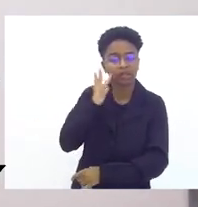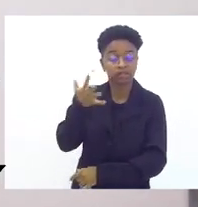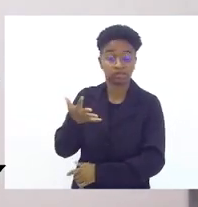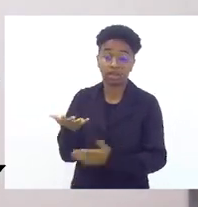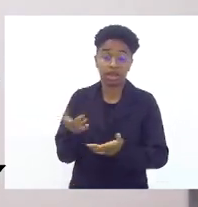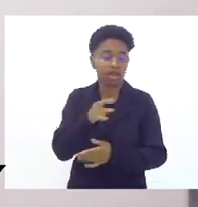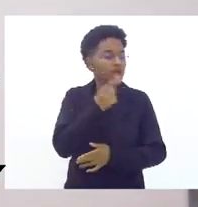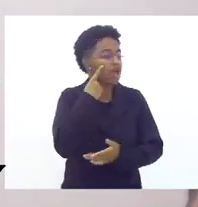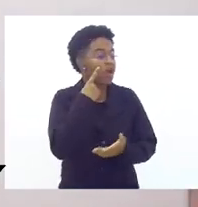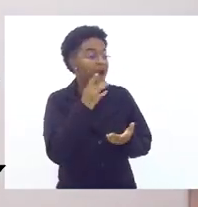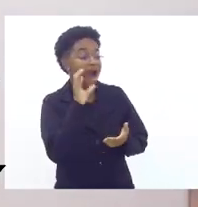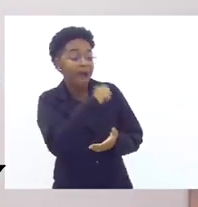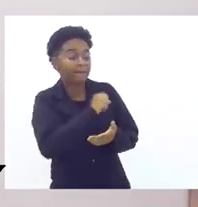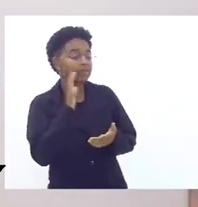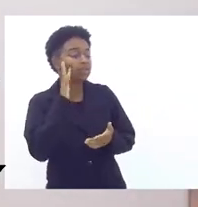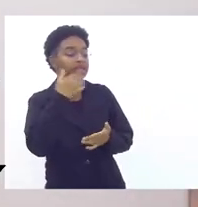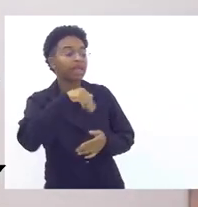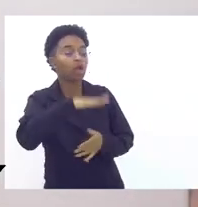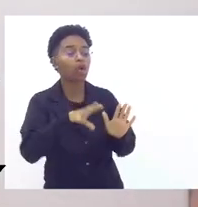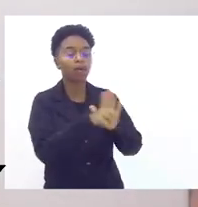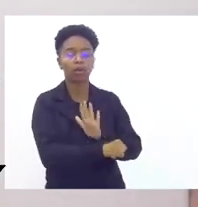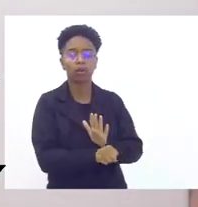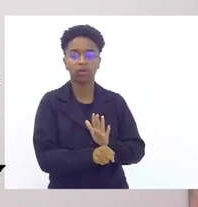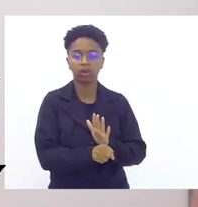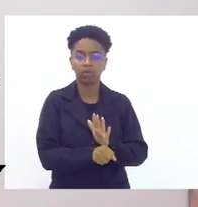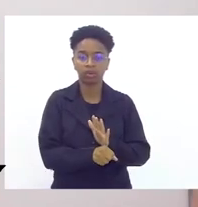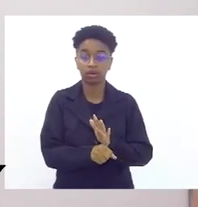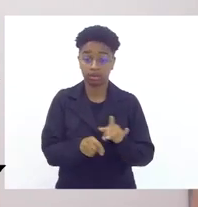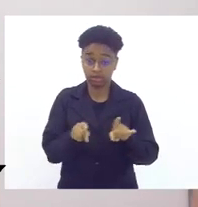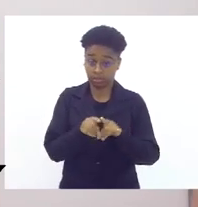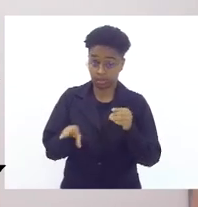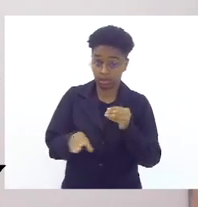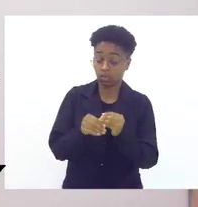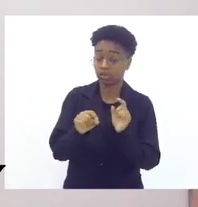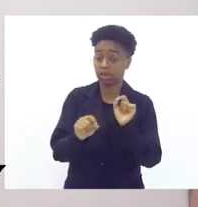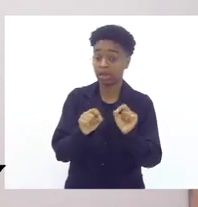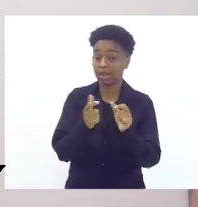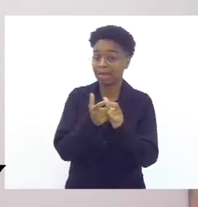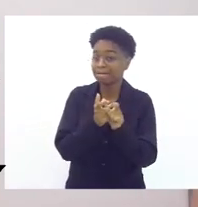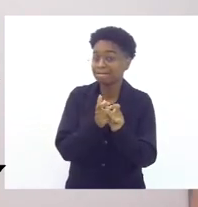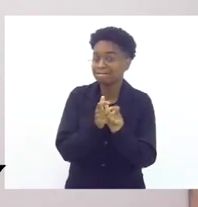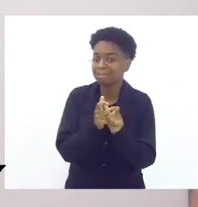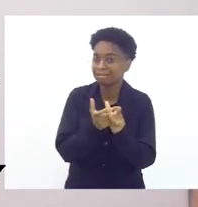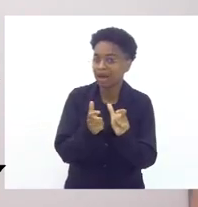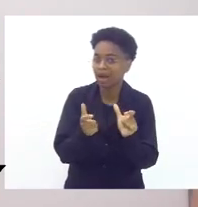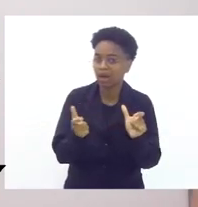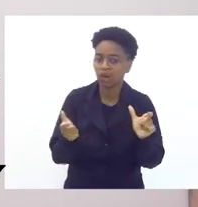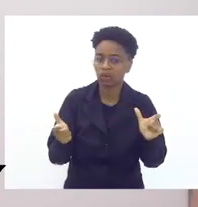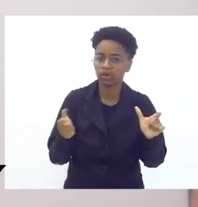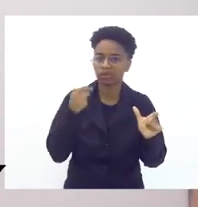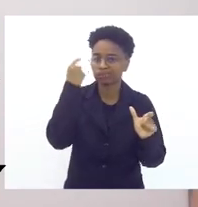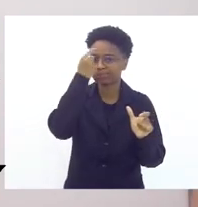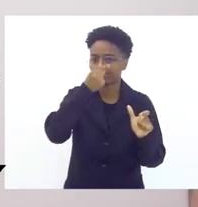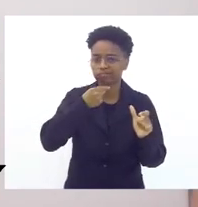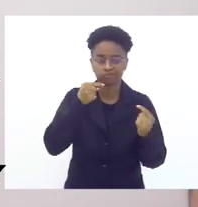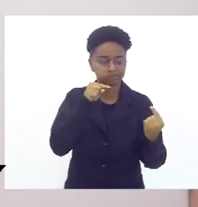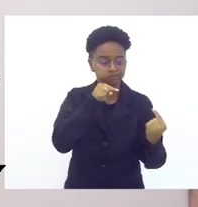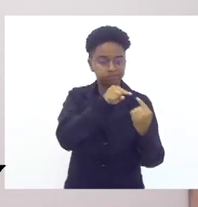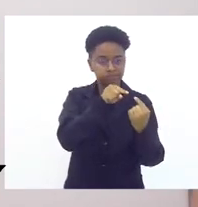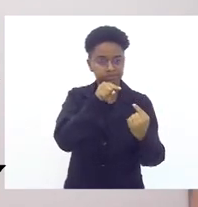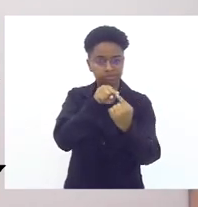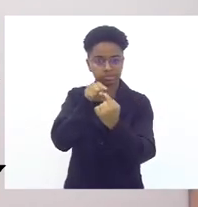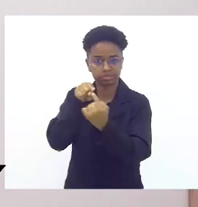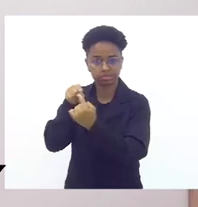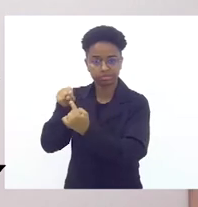ah vamos resolver aqui quem roubou e vamos te dizer mais uma coisa tá a maioria de reconhecimentos fotográficos